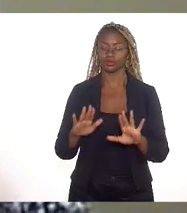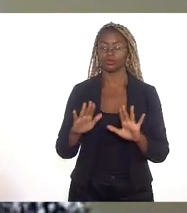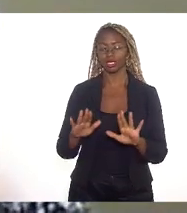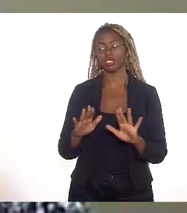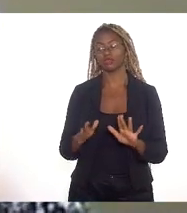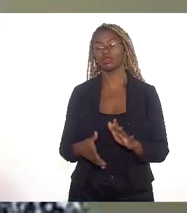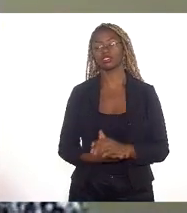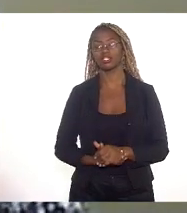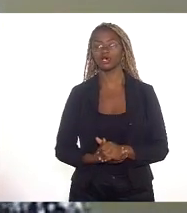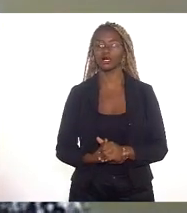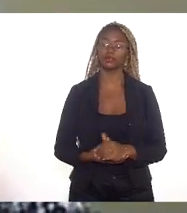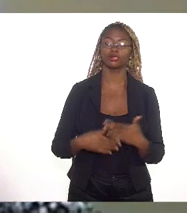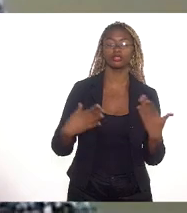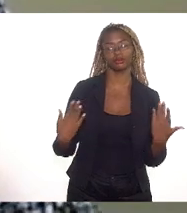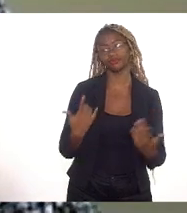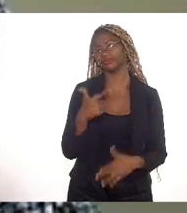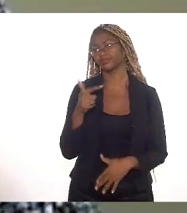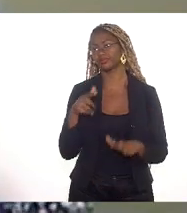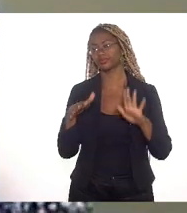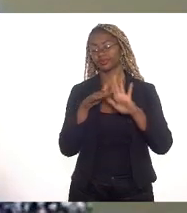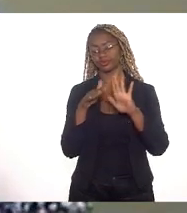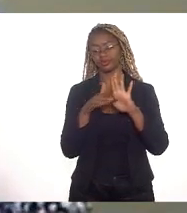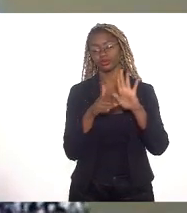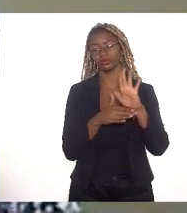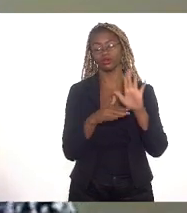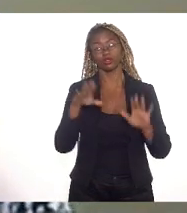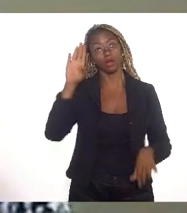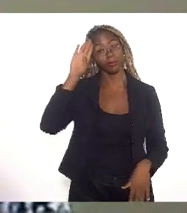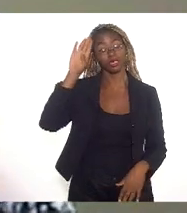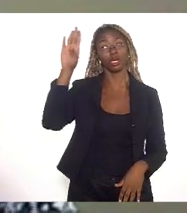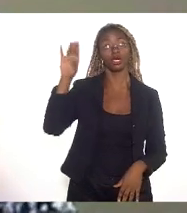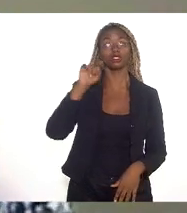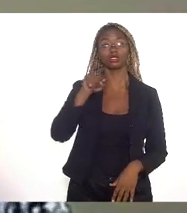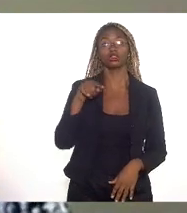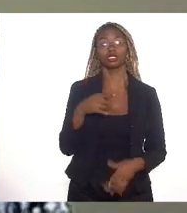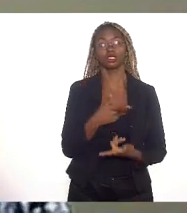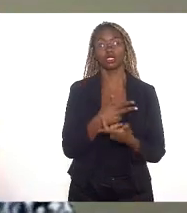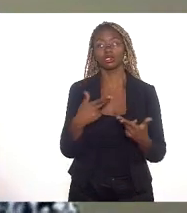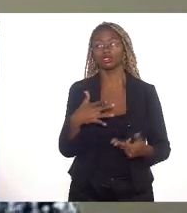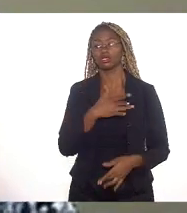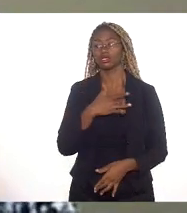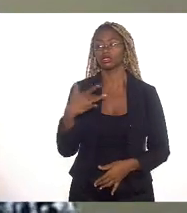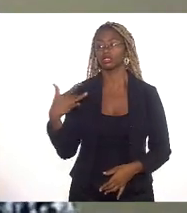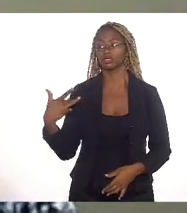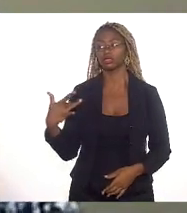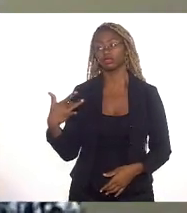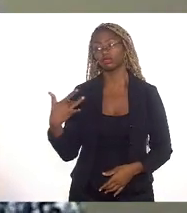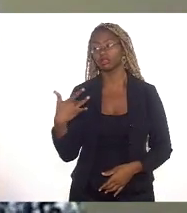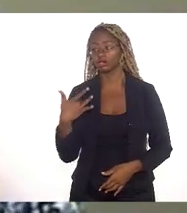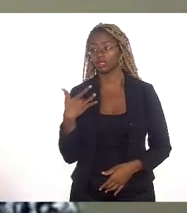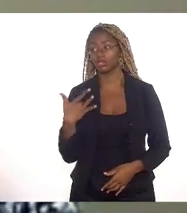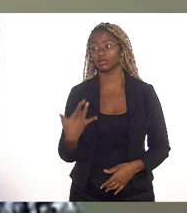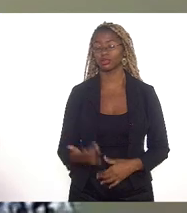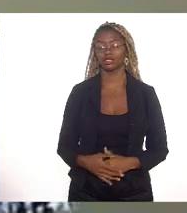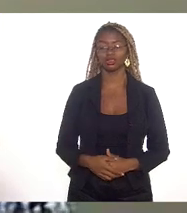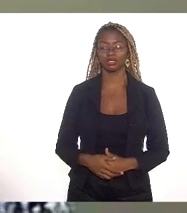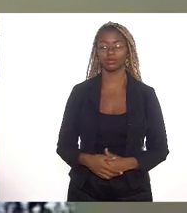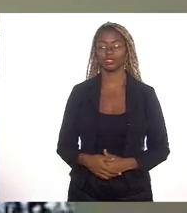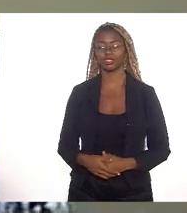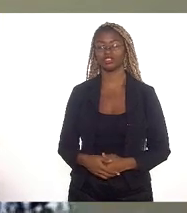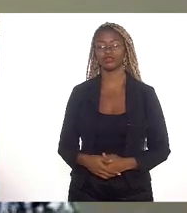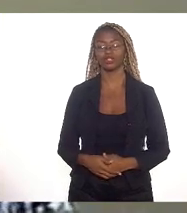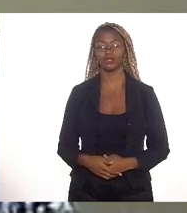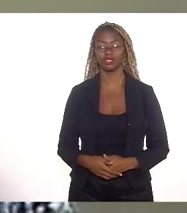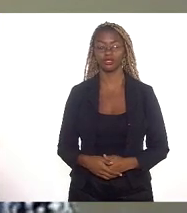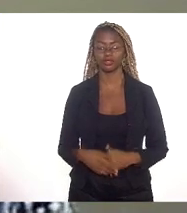sido elencado nos eixos prioritários a questão da saúde. Então, essa é a minha primeira abordagem.